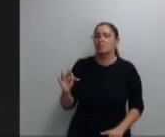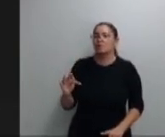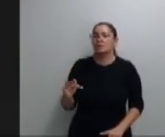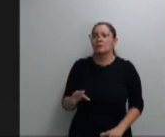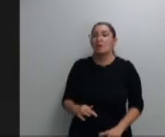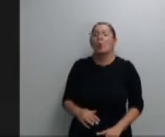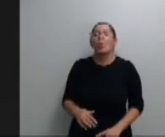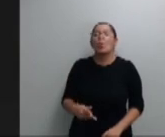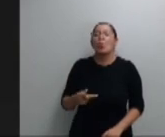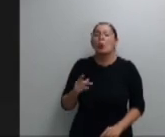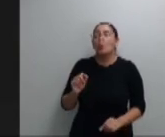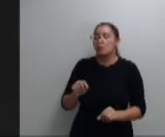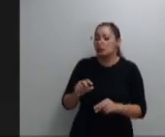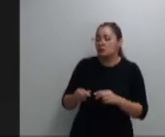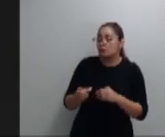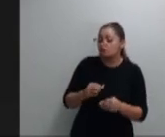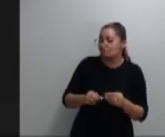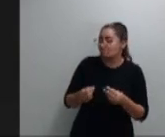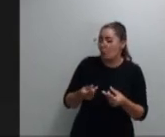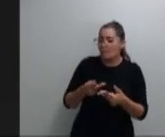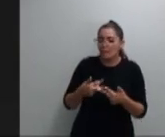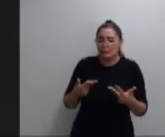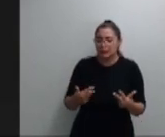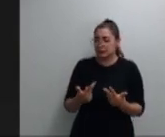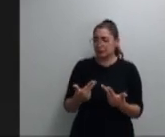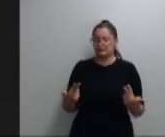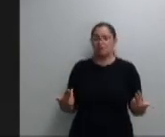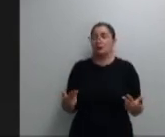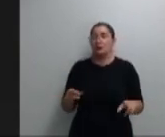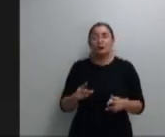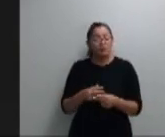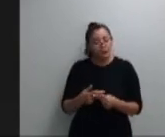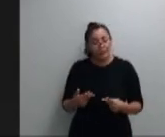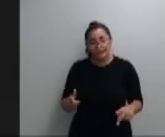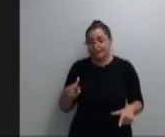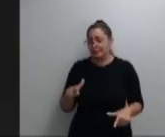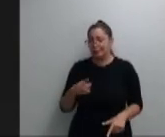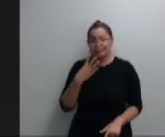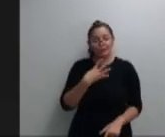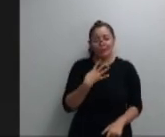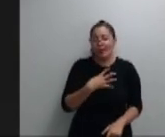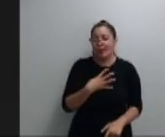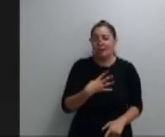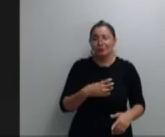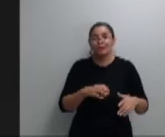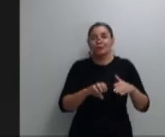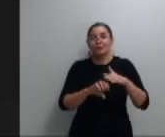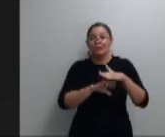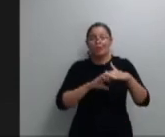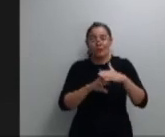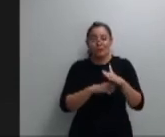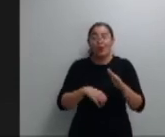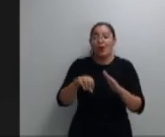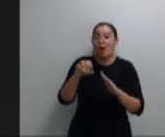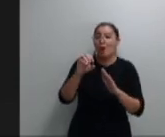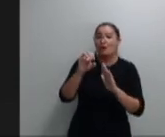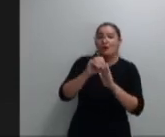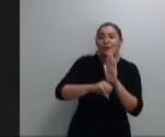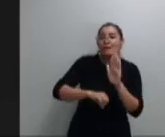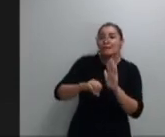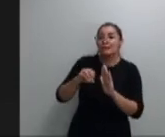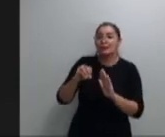conceito de controlador não precisa ser idêntico nesses quatro ramos societário fiscal bancário e